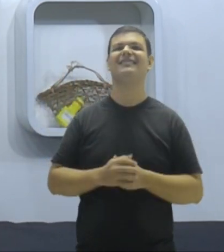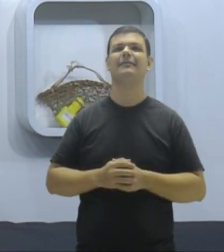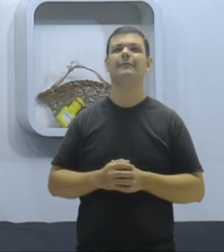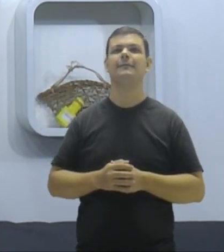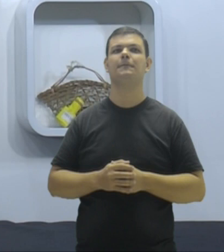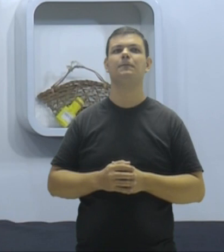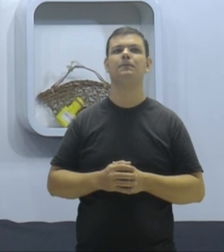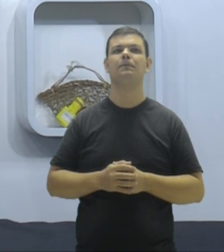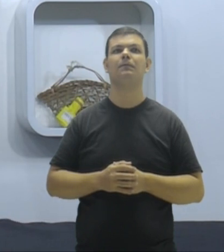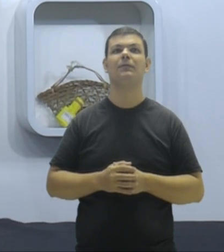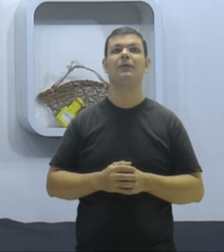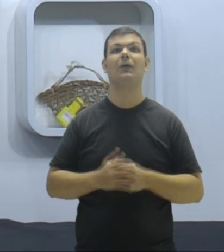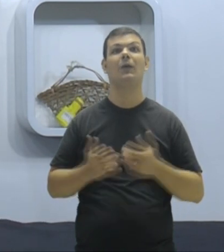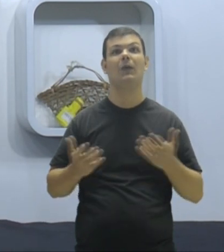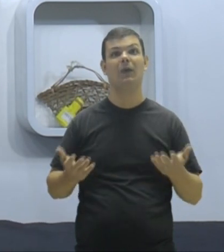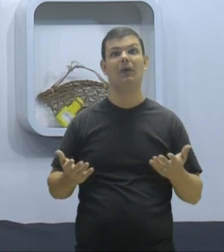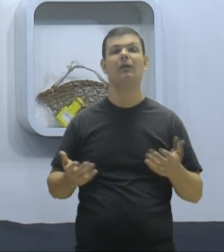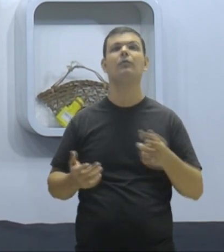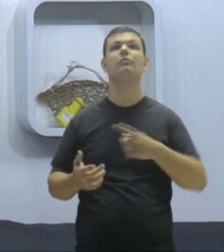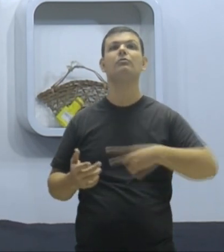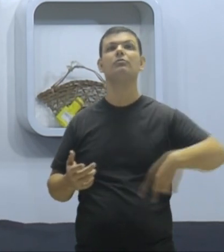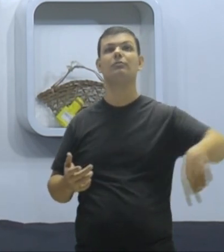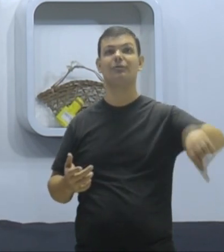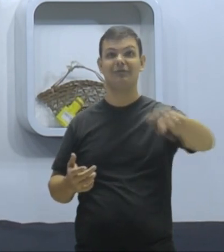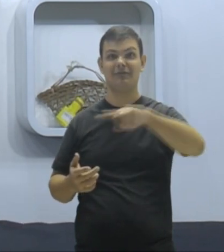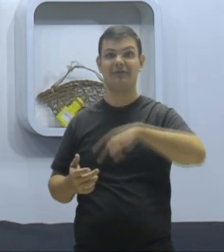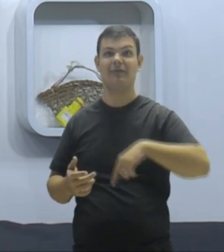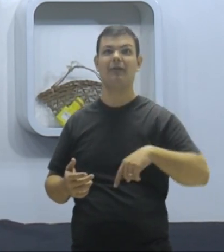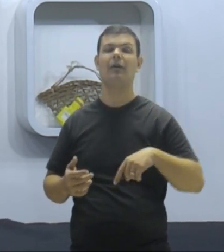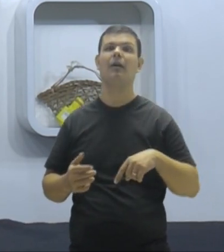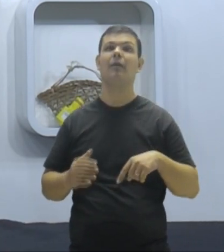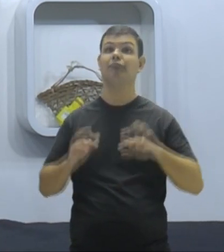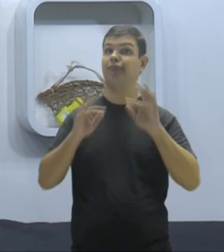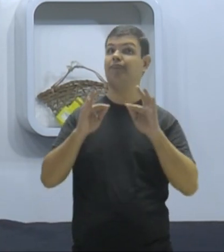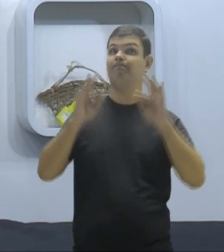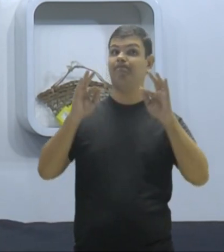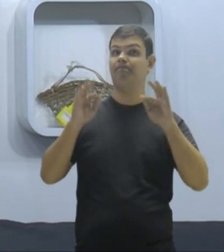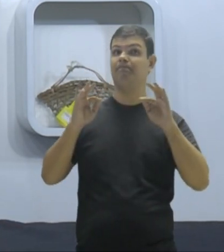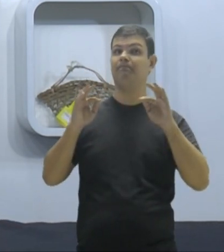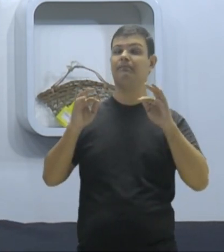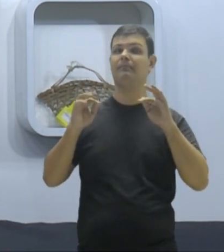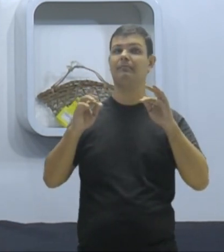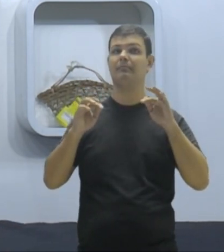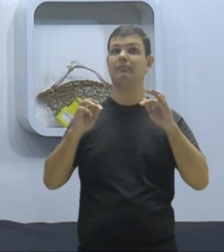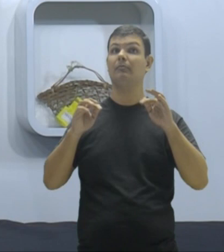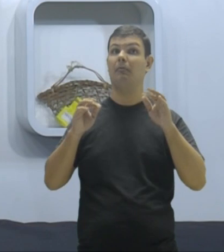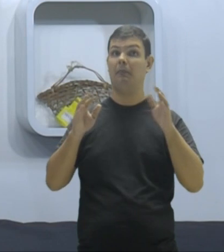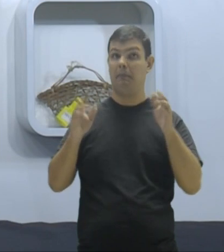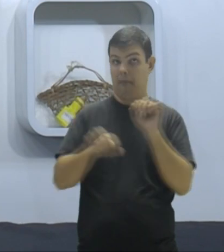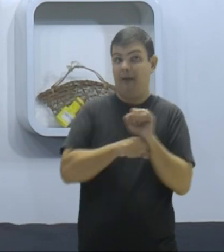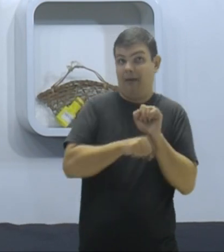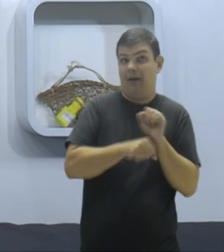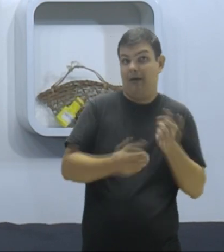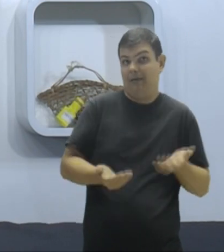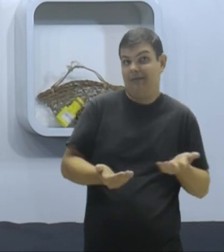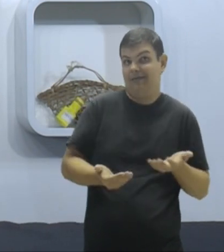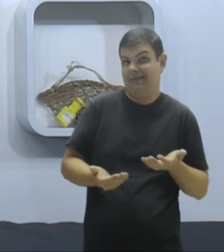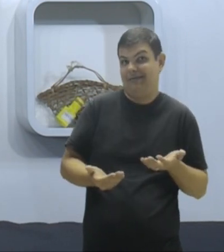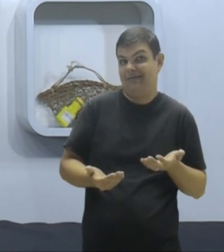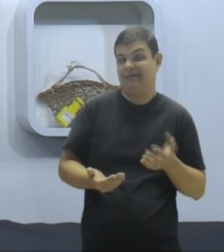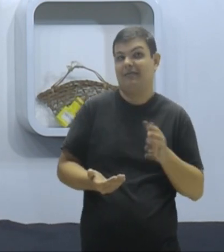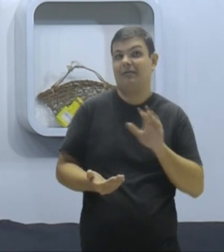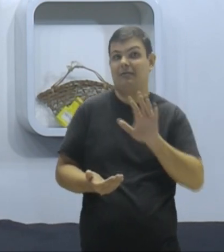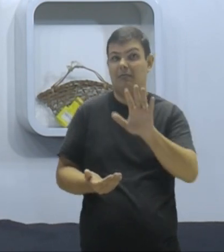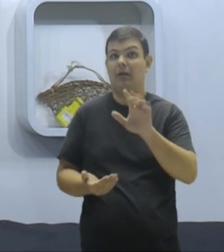Gente, olha só, o nosso conteúdo por hoje, vamos parar por aqui, tá? Então,